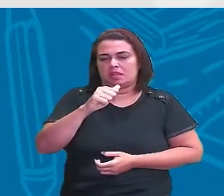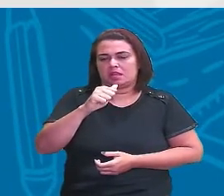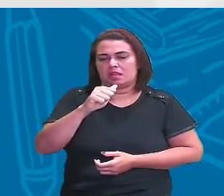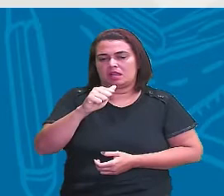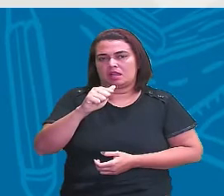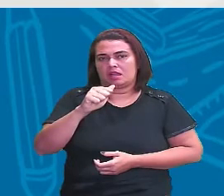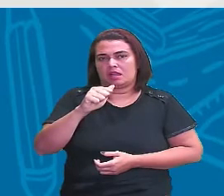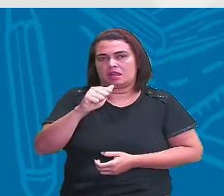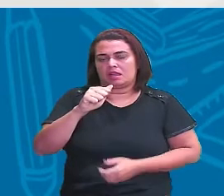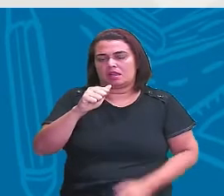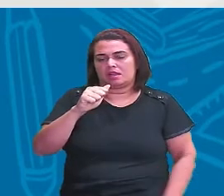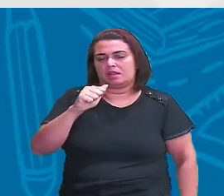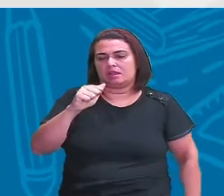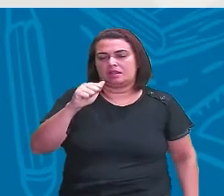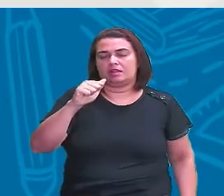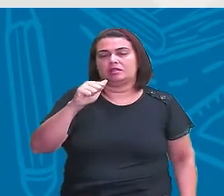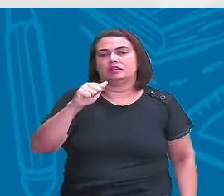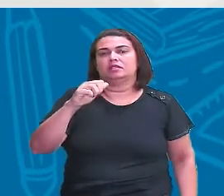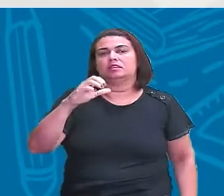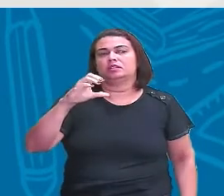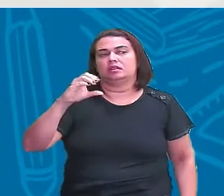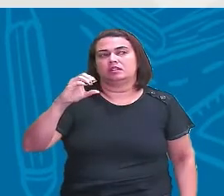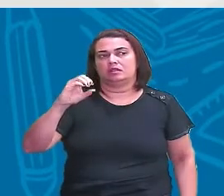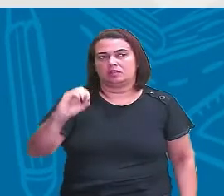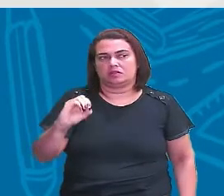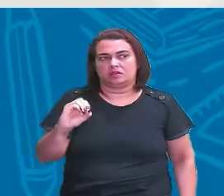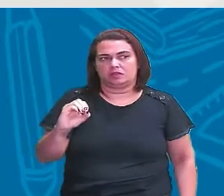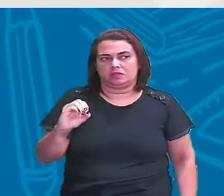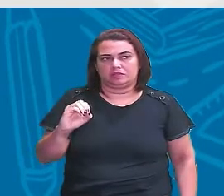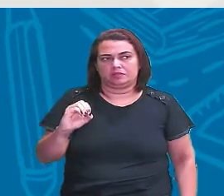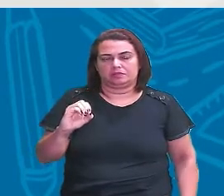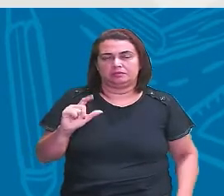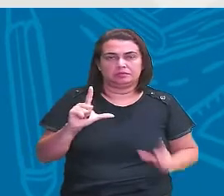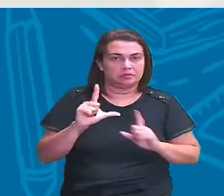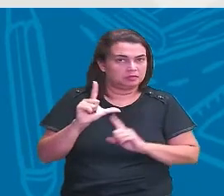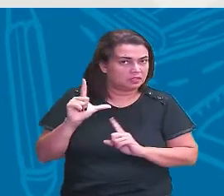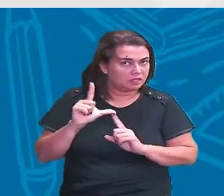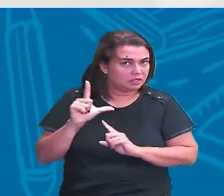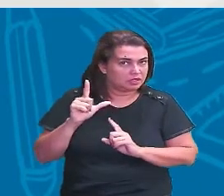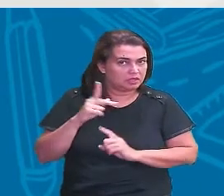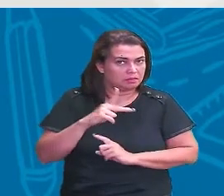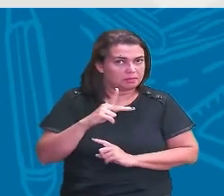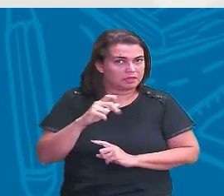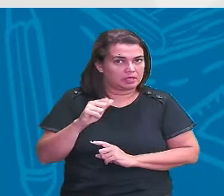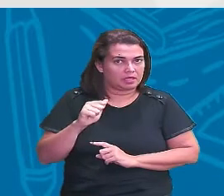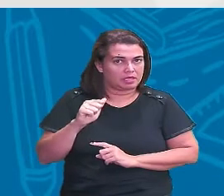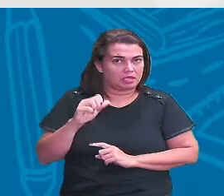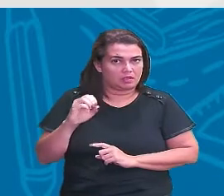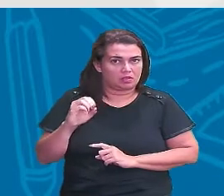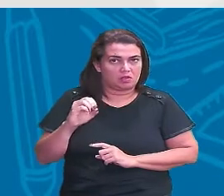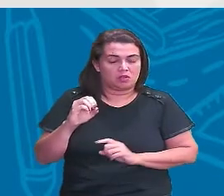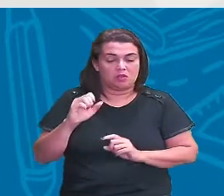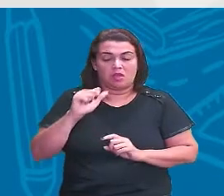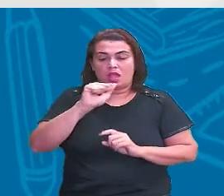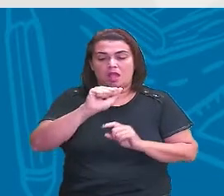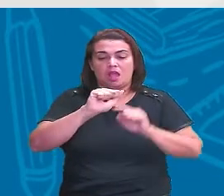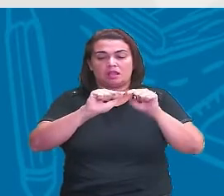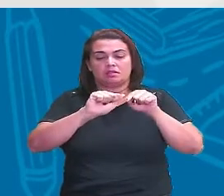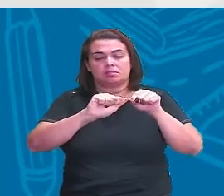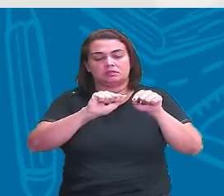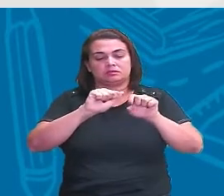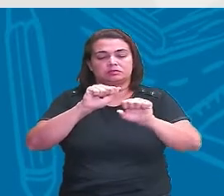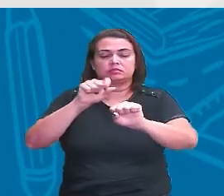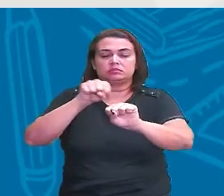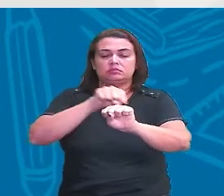a letrinha A e a letrinha O, não é? Em cima da letrinha A tem o acento, que